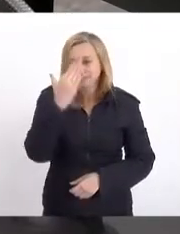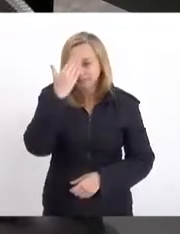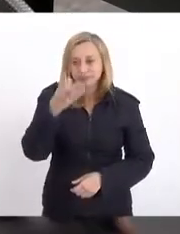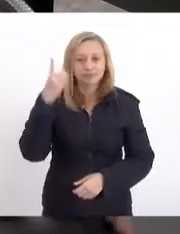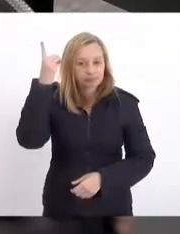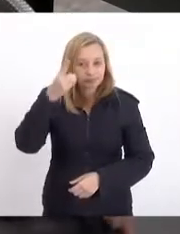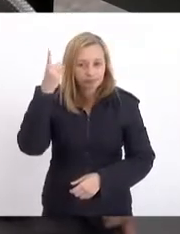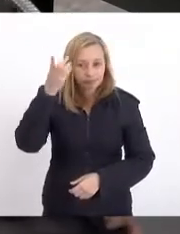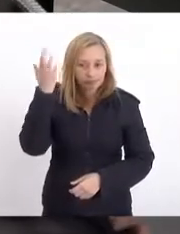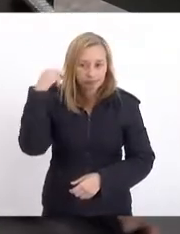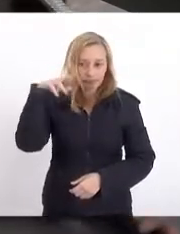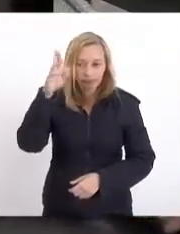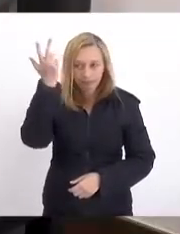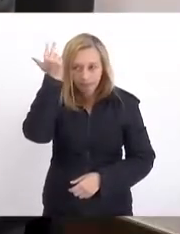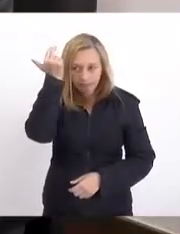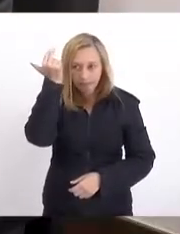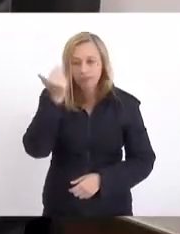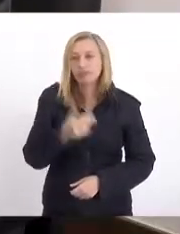deputado Eliomar Coelho.